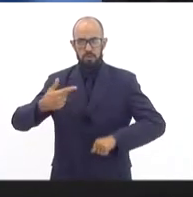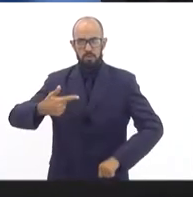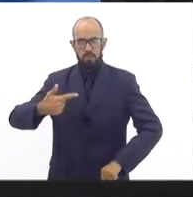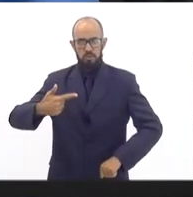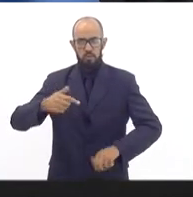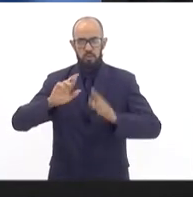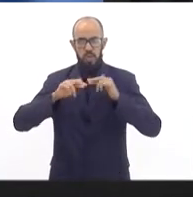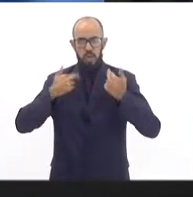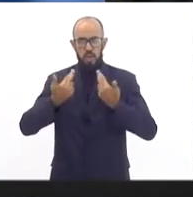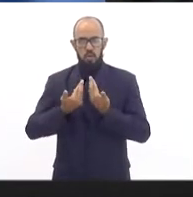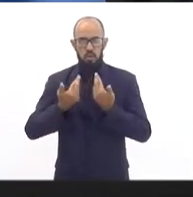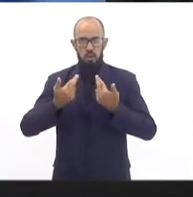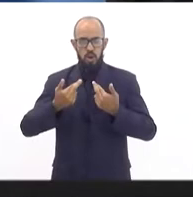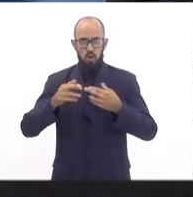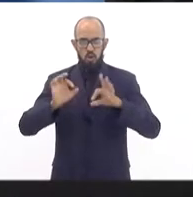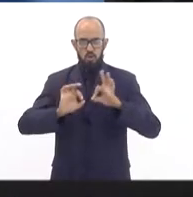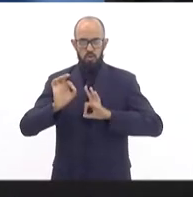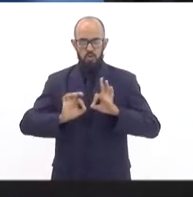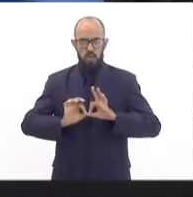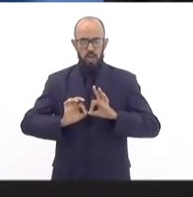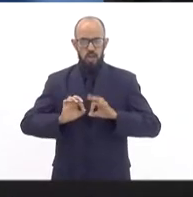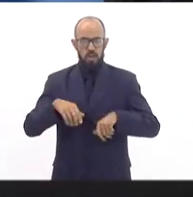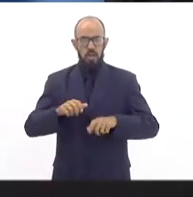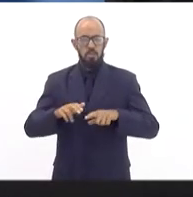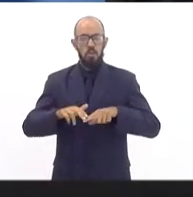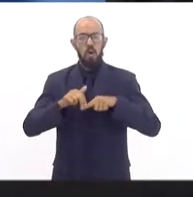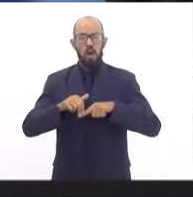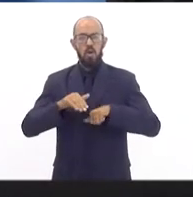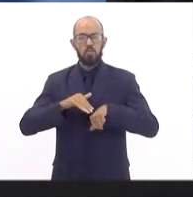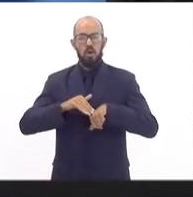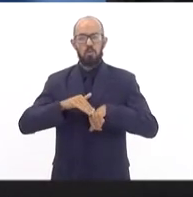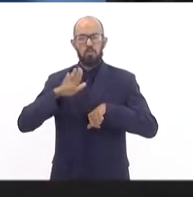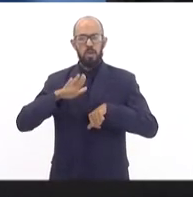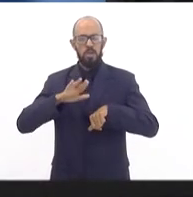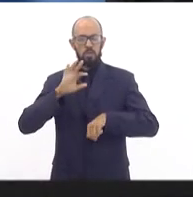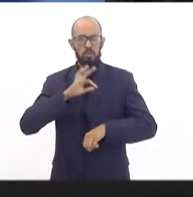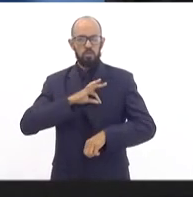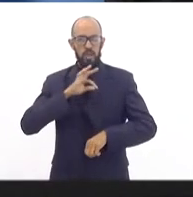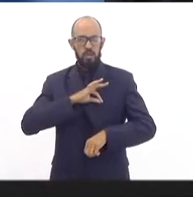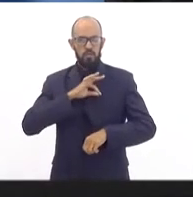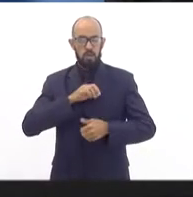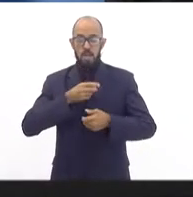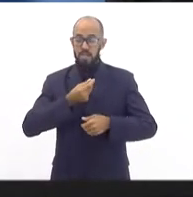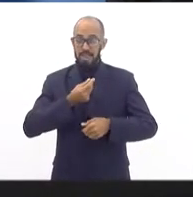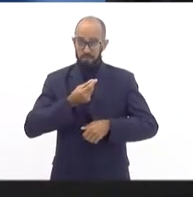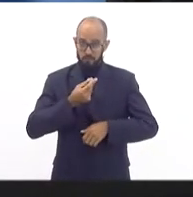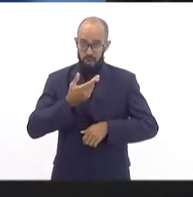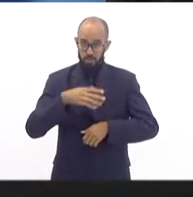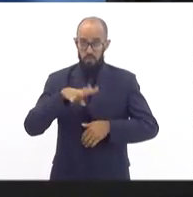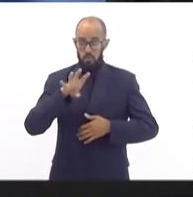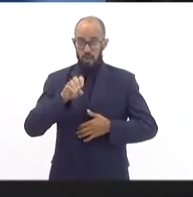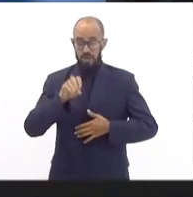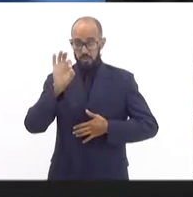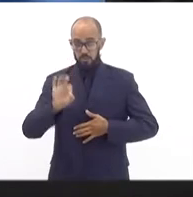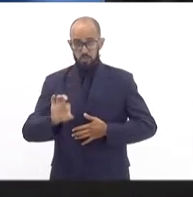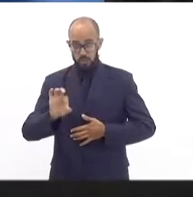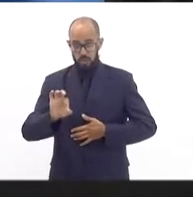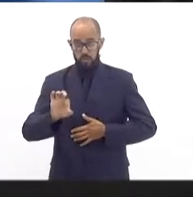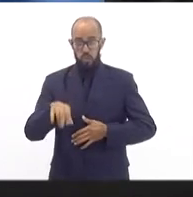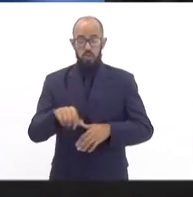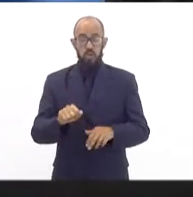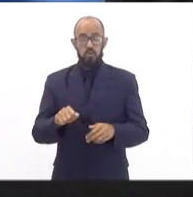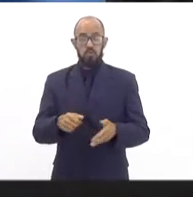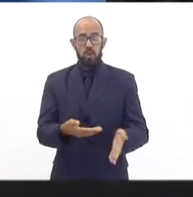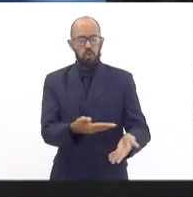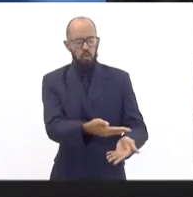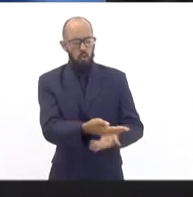com o objetivo de discutir a questão do aumento tarifário do transporte ferroviário, em torno de 40%, para a qual foram convidadas